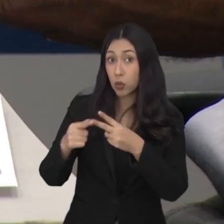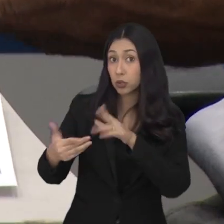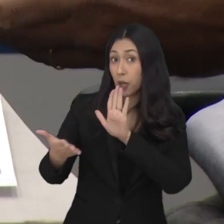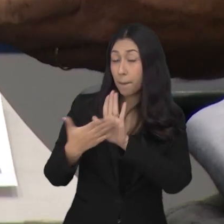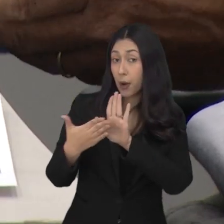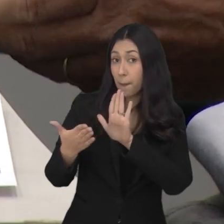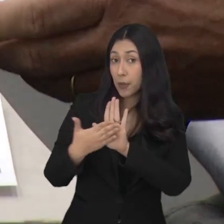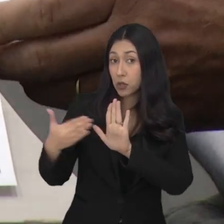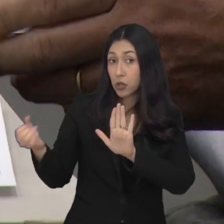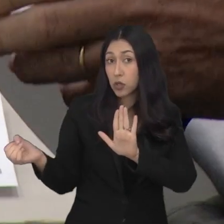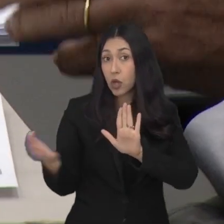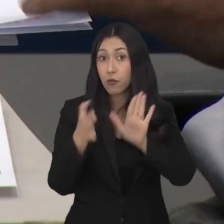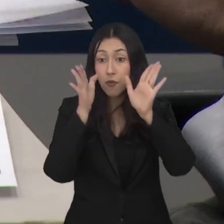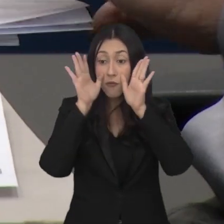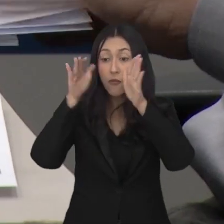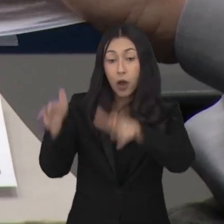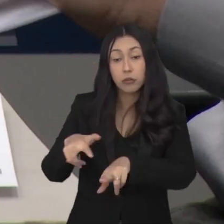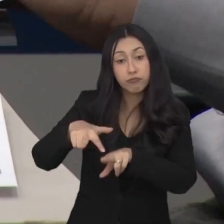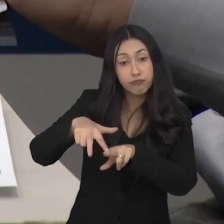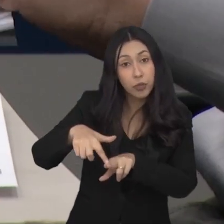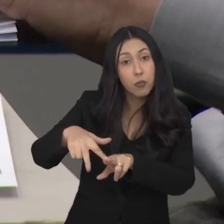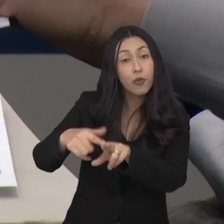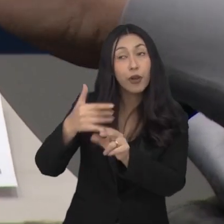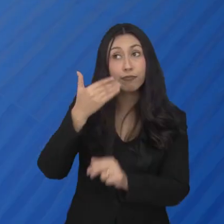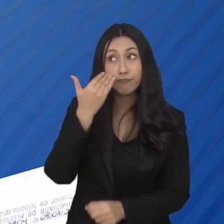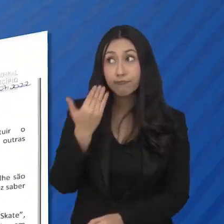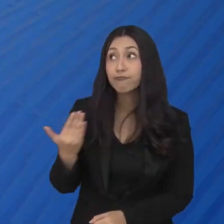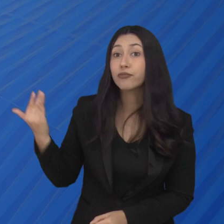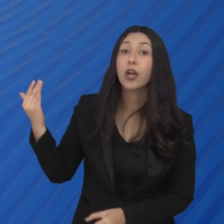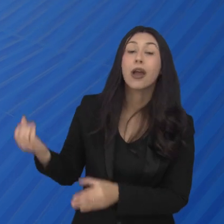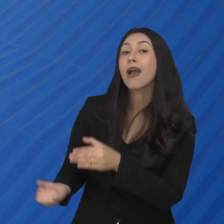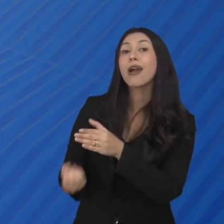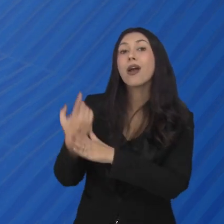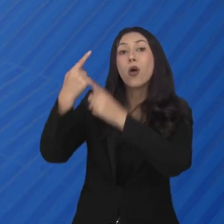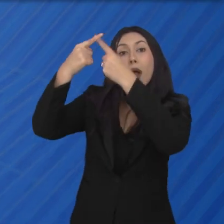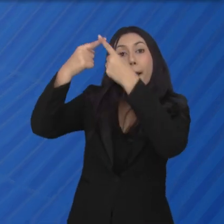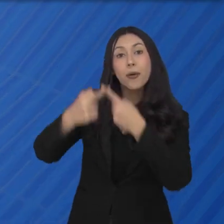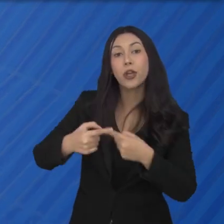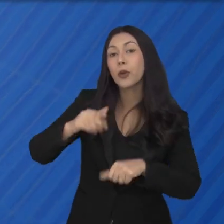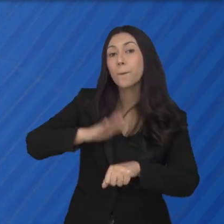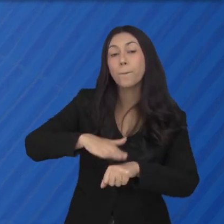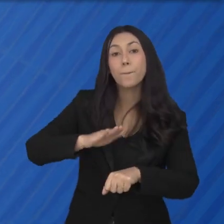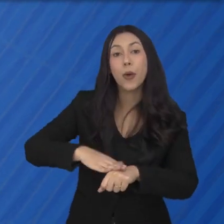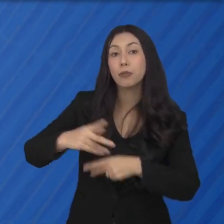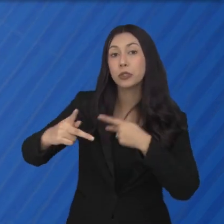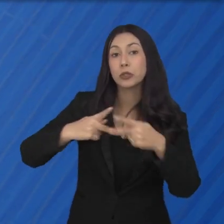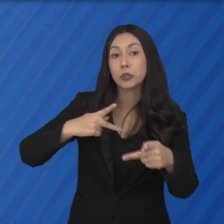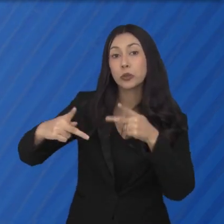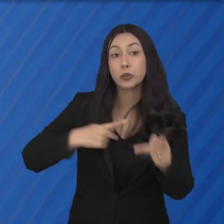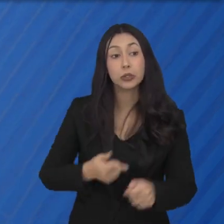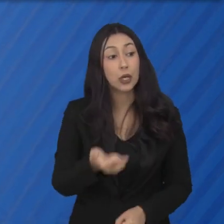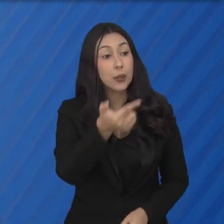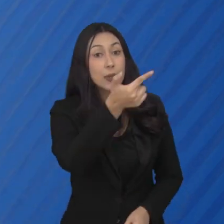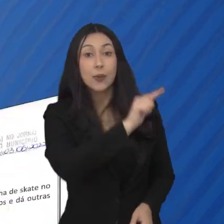2 propostas recentes são voltadas para o skate. Uma delas cria um campeonato